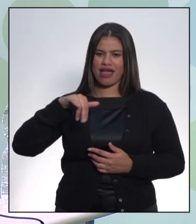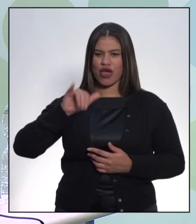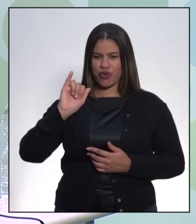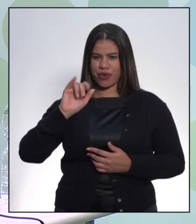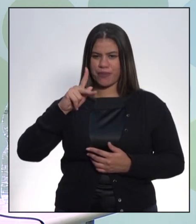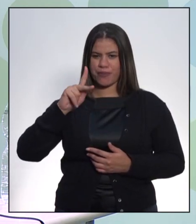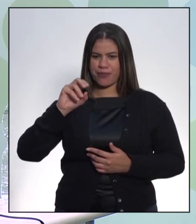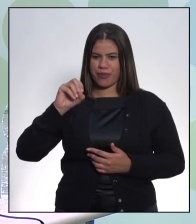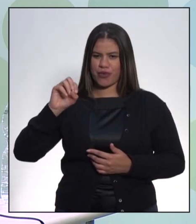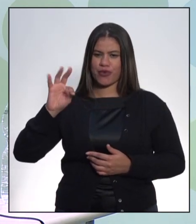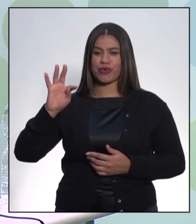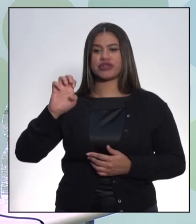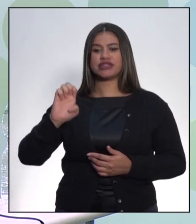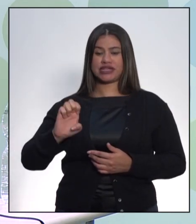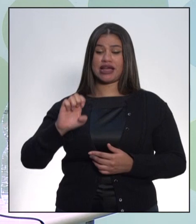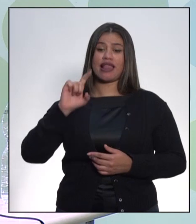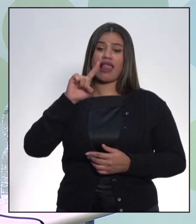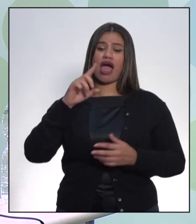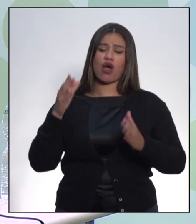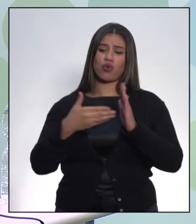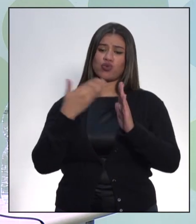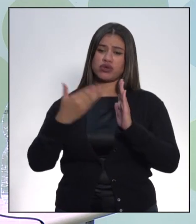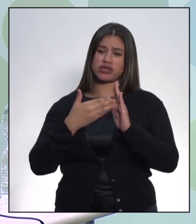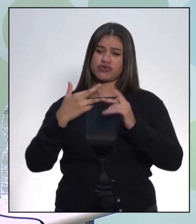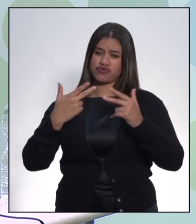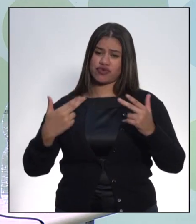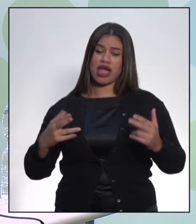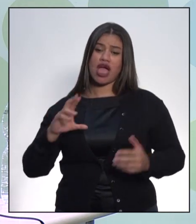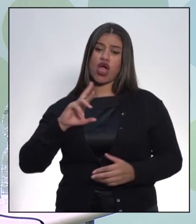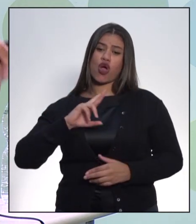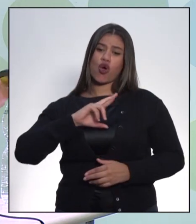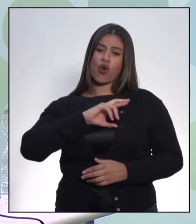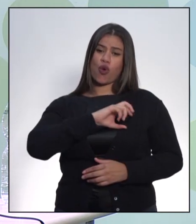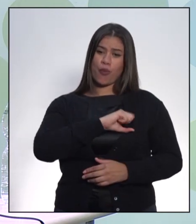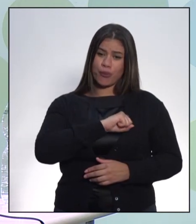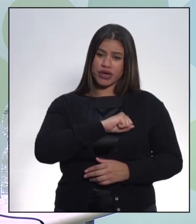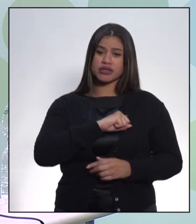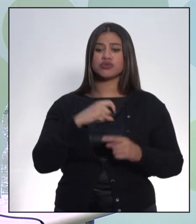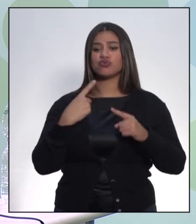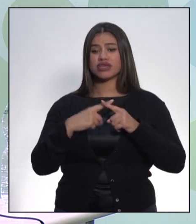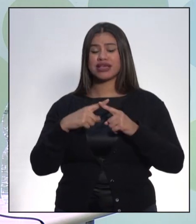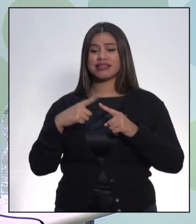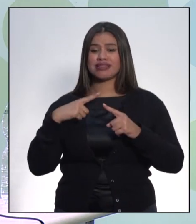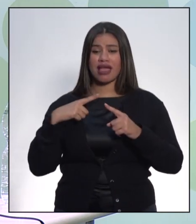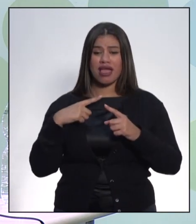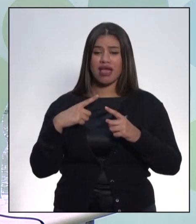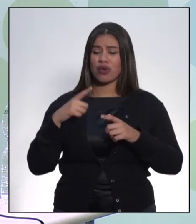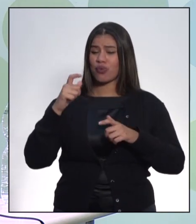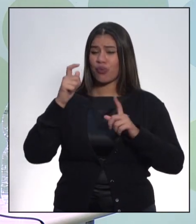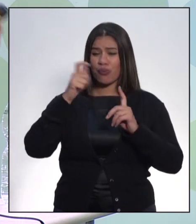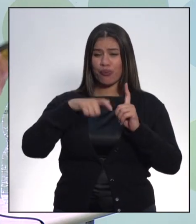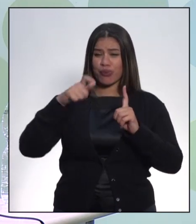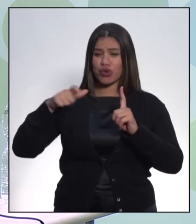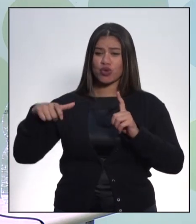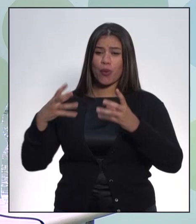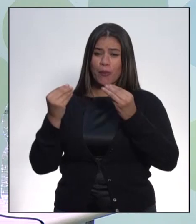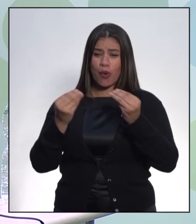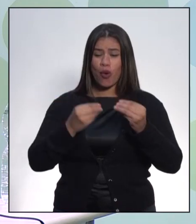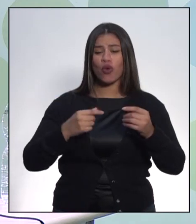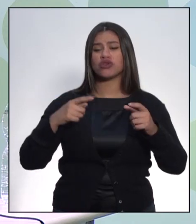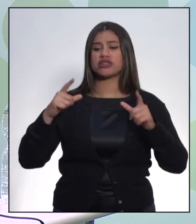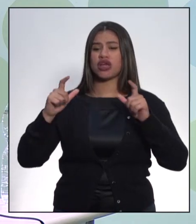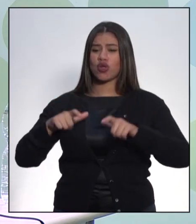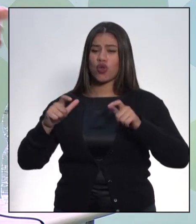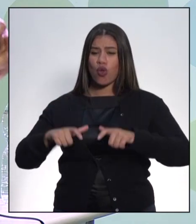Hermione, o Rony, o Dumbledore, você o Hagrid. Você tem a história acontecendo em vários espaços, em Londres, na